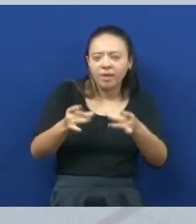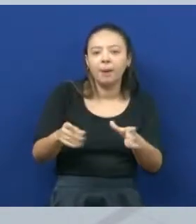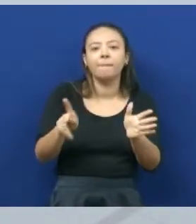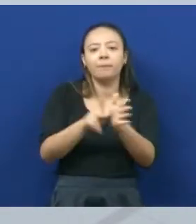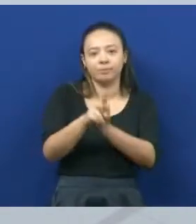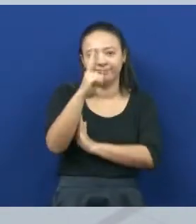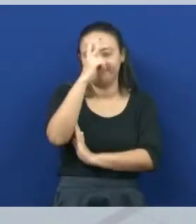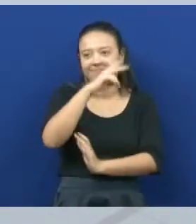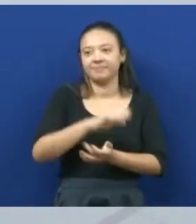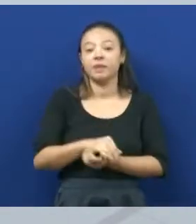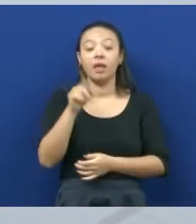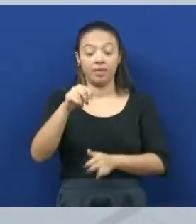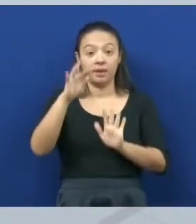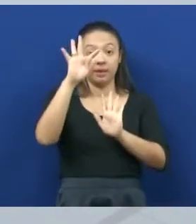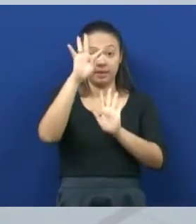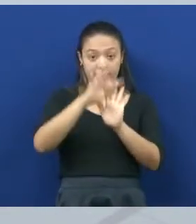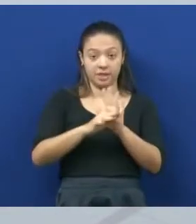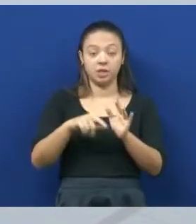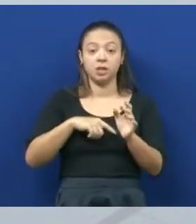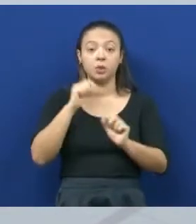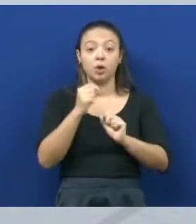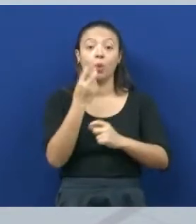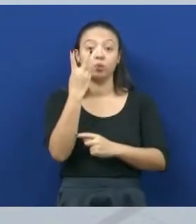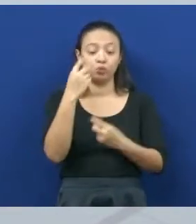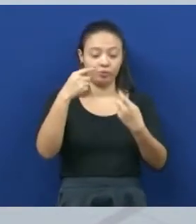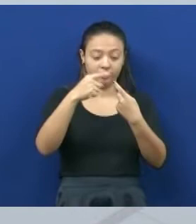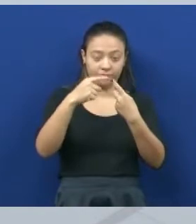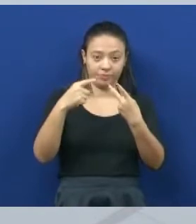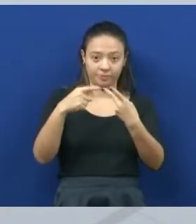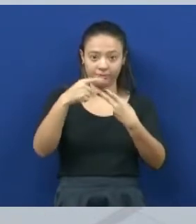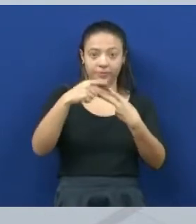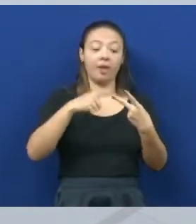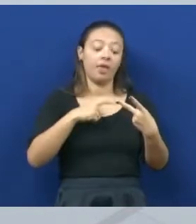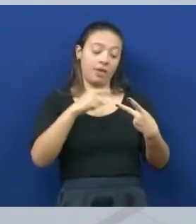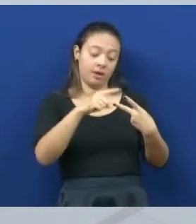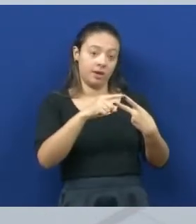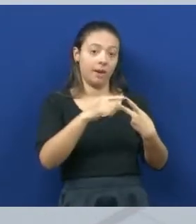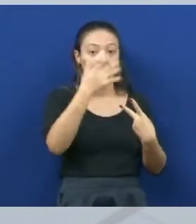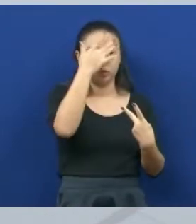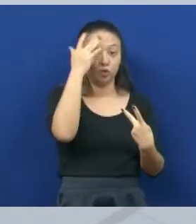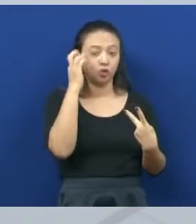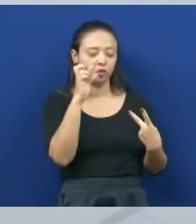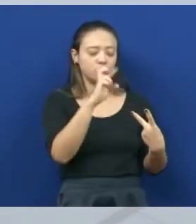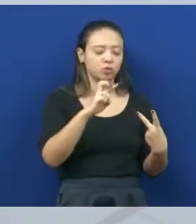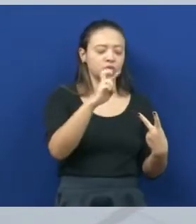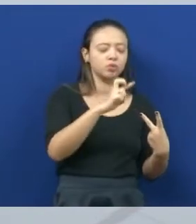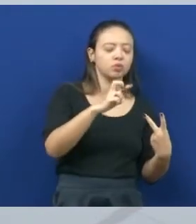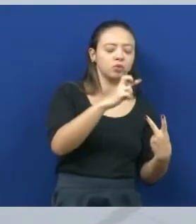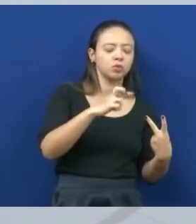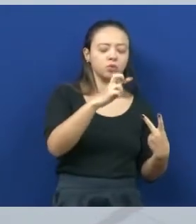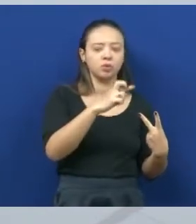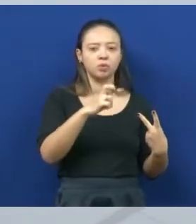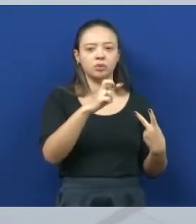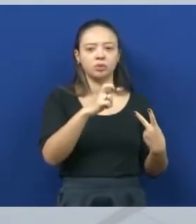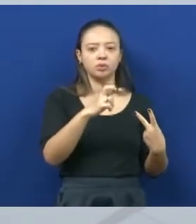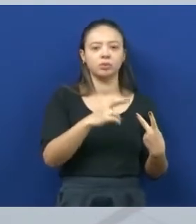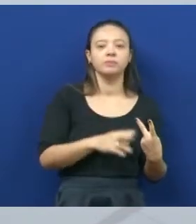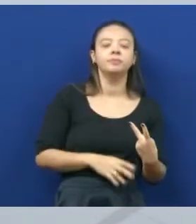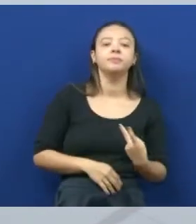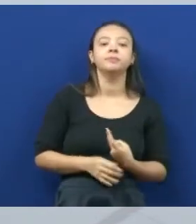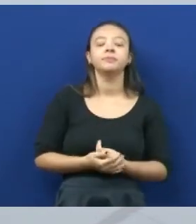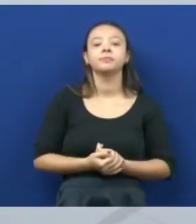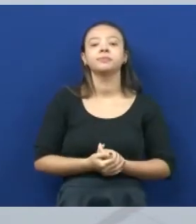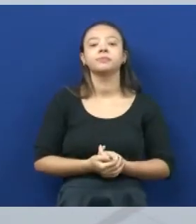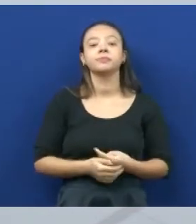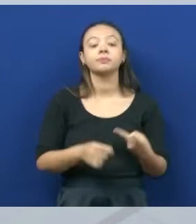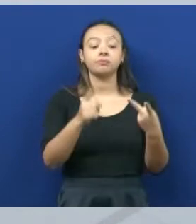acabamos de analisar, nós temos os 2 narradores. Temos o narrador observador, que a gente consegue perceber logo no início, quando ele diz "era uma